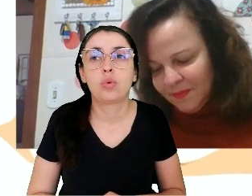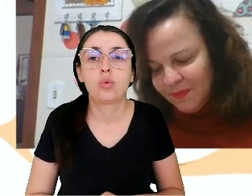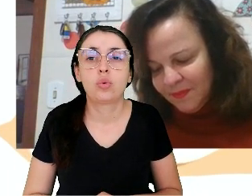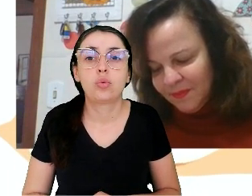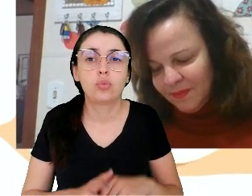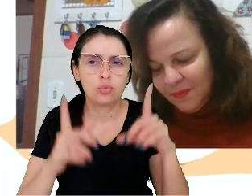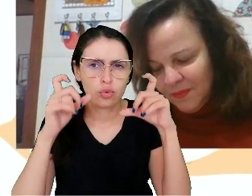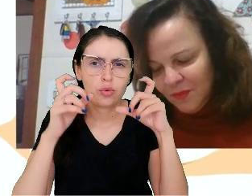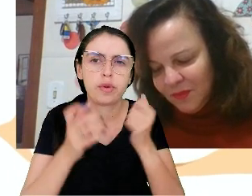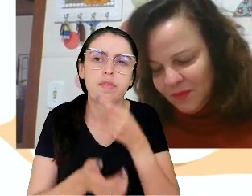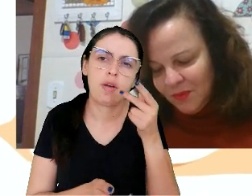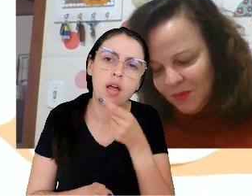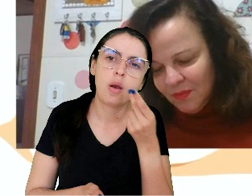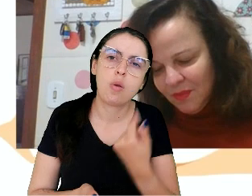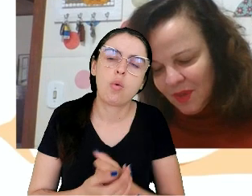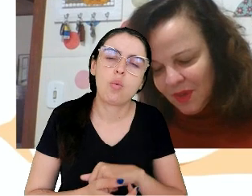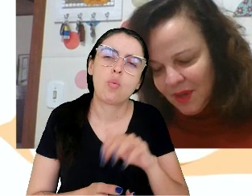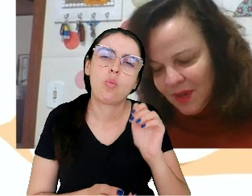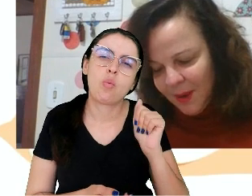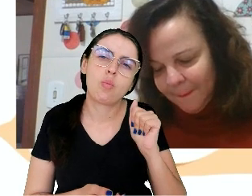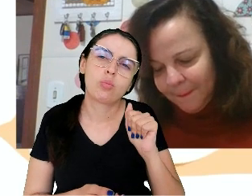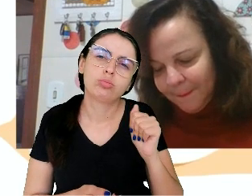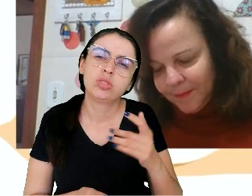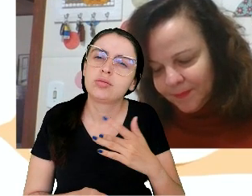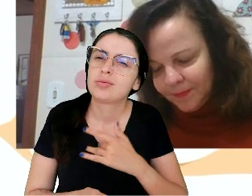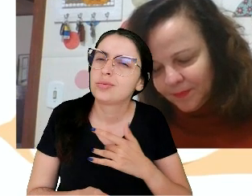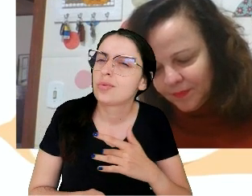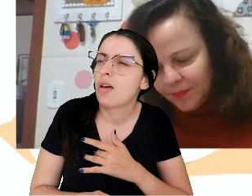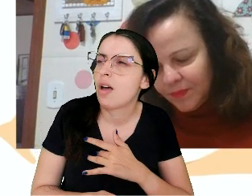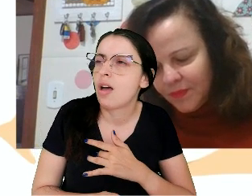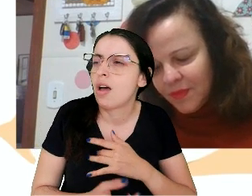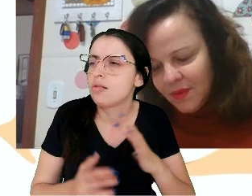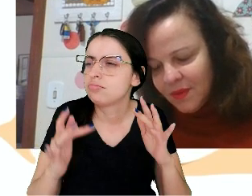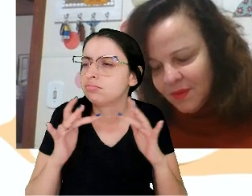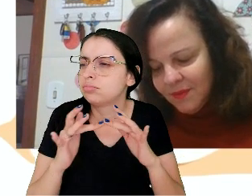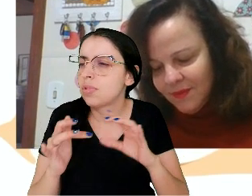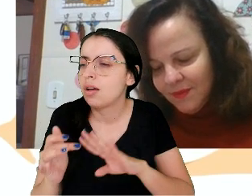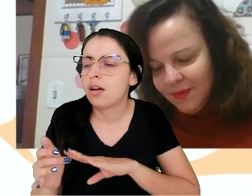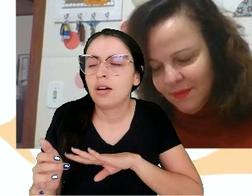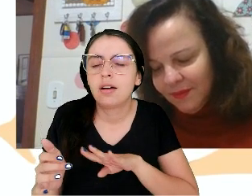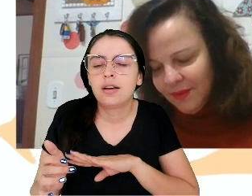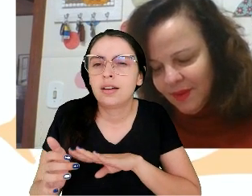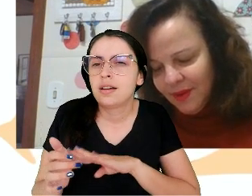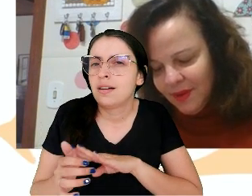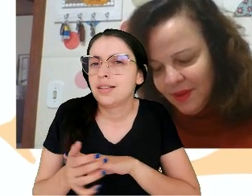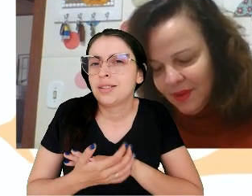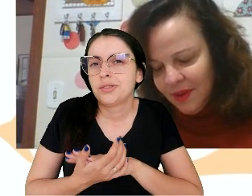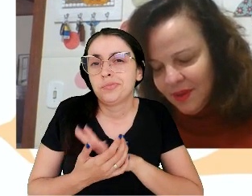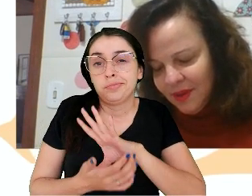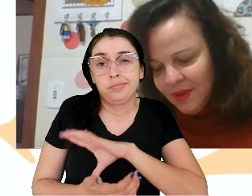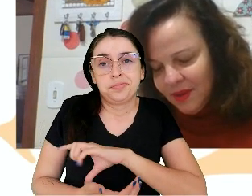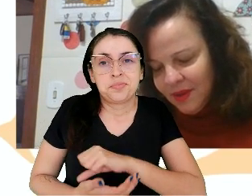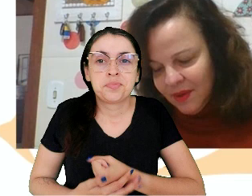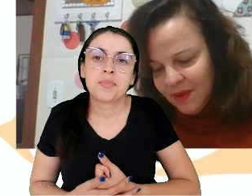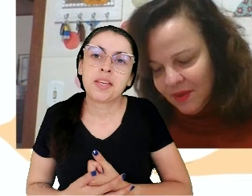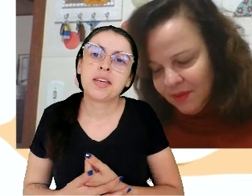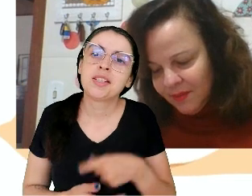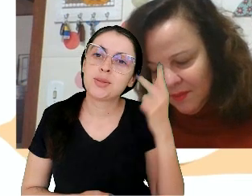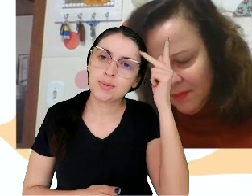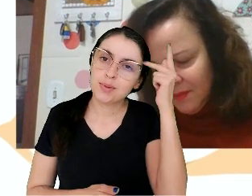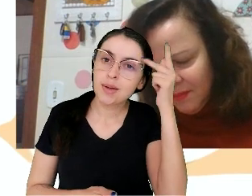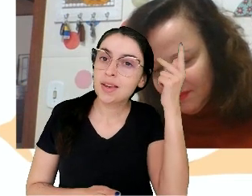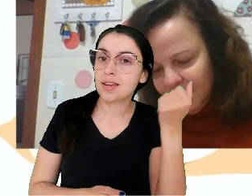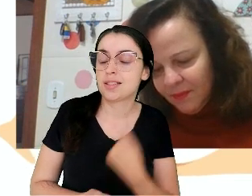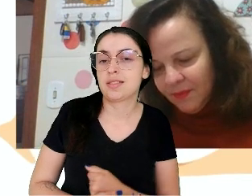André, comentou, tocam realmente os nossos corações e deixam aí o registro de histórias